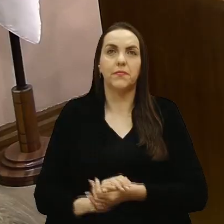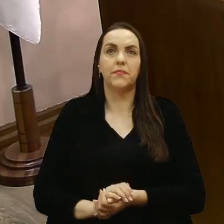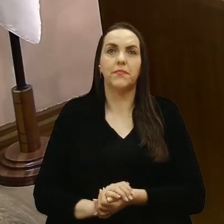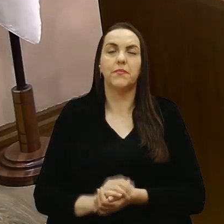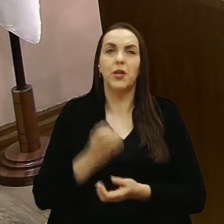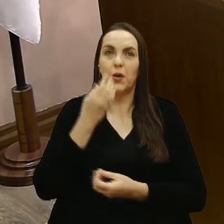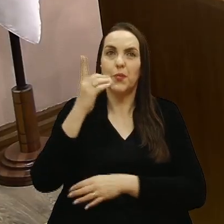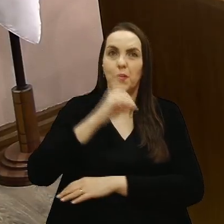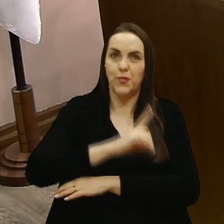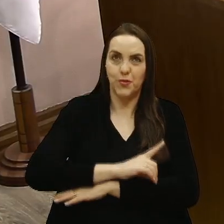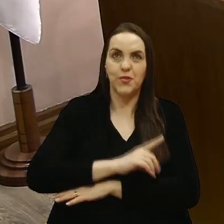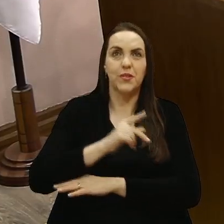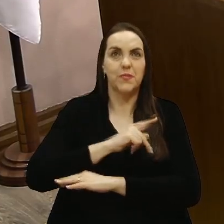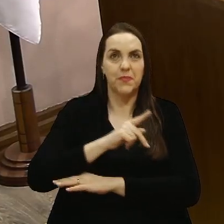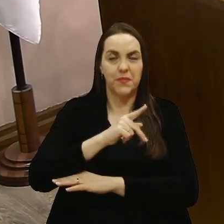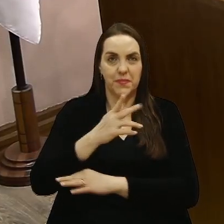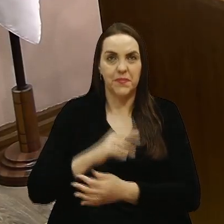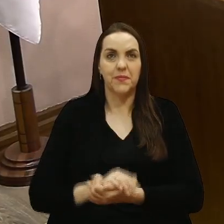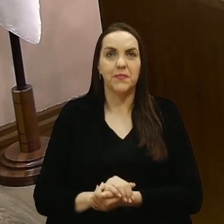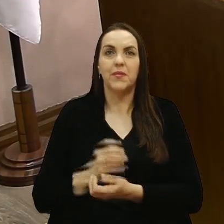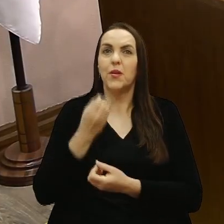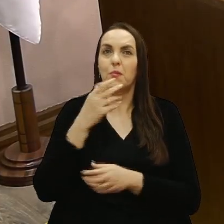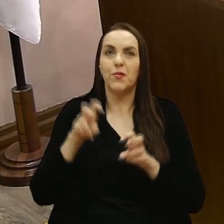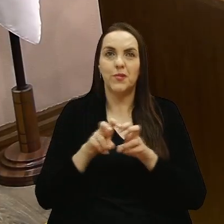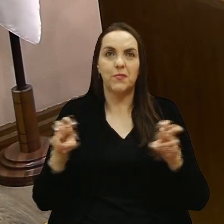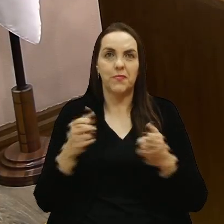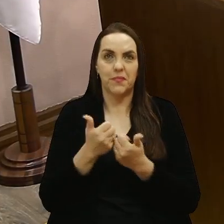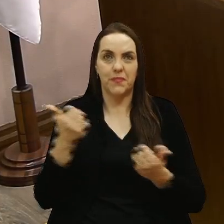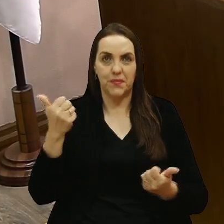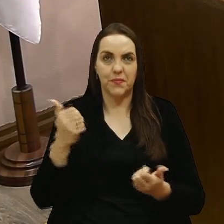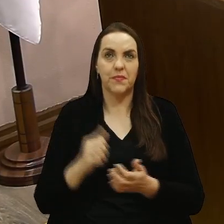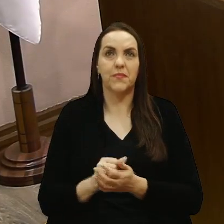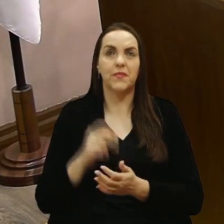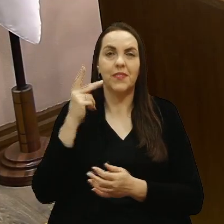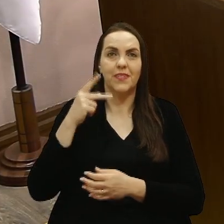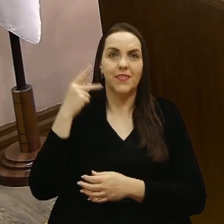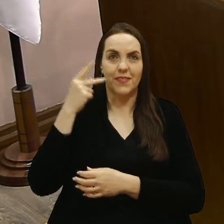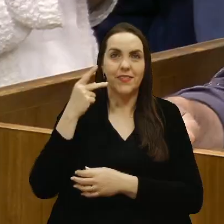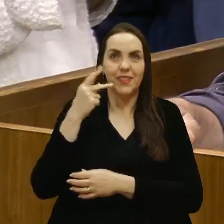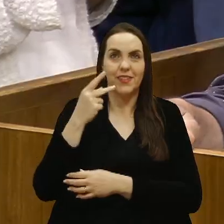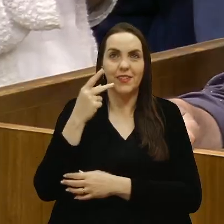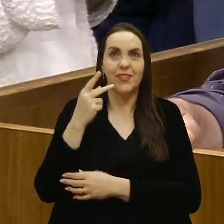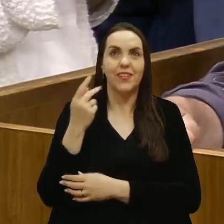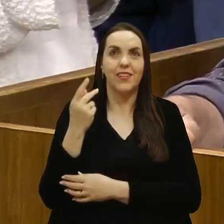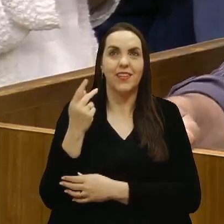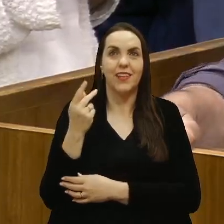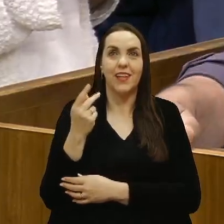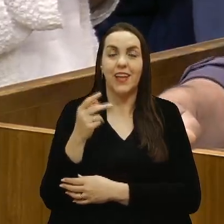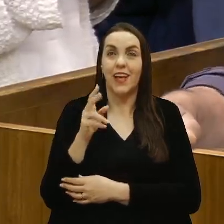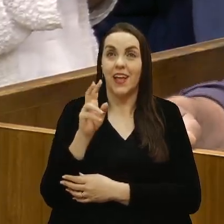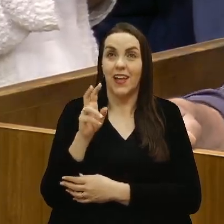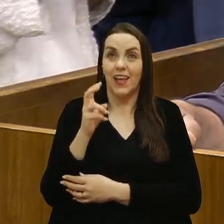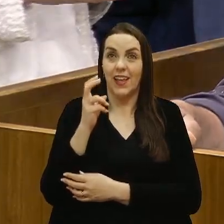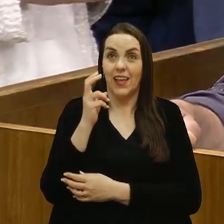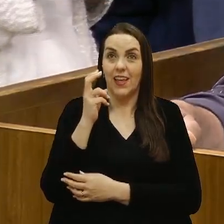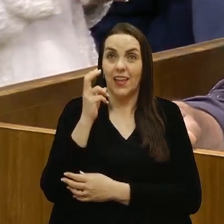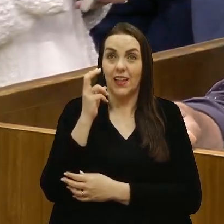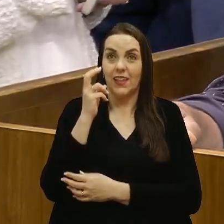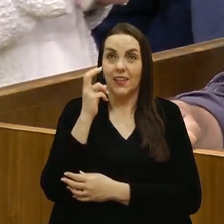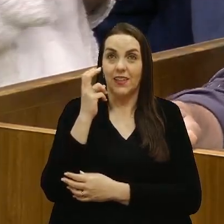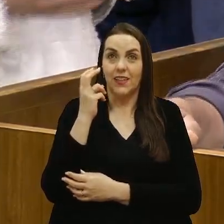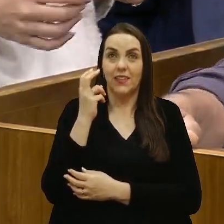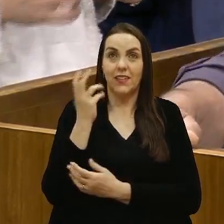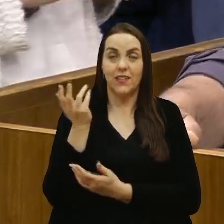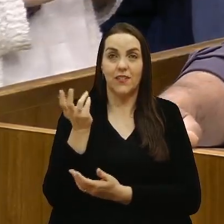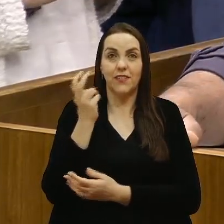Bom dia, presidente. Bom dia, mesa diretora. Vereadora Andressa, prometo que eu não vou errar o nome, ela está me cobrando, tá,